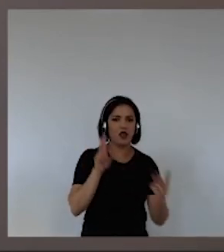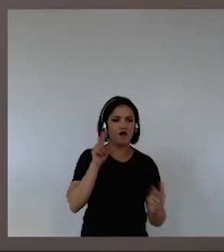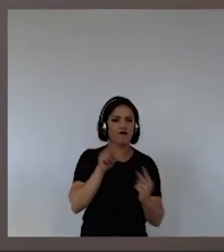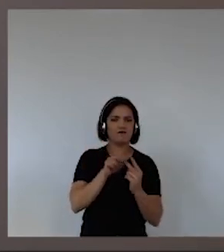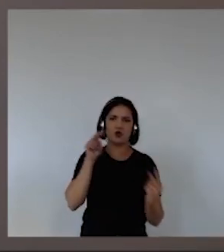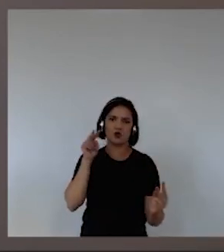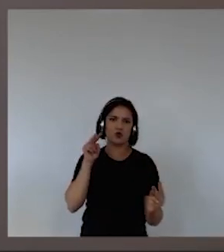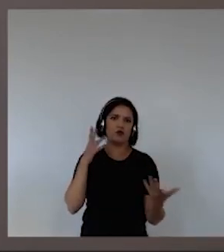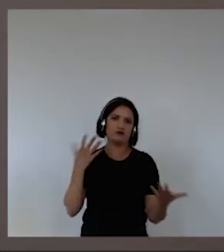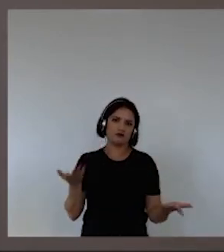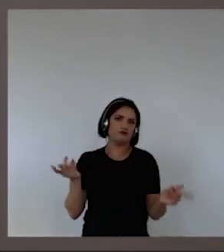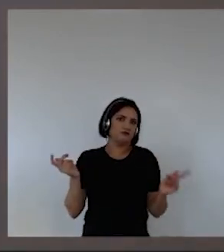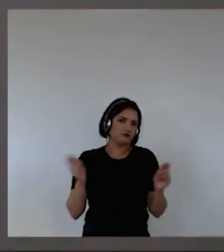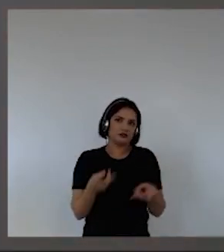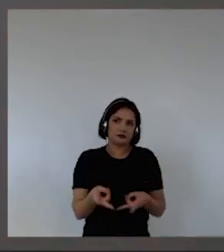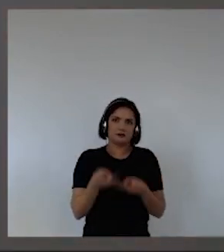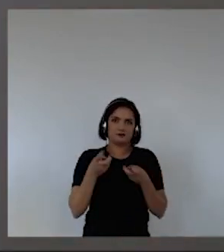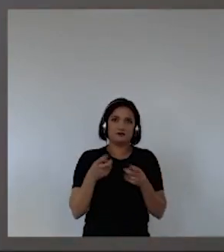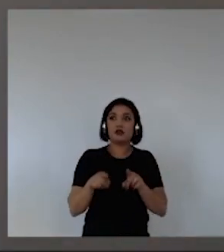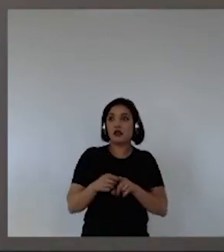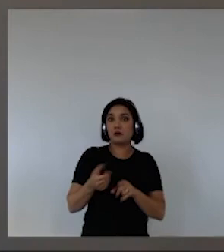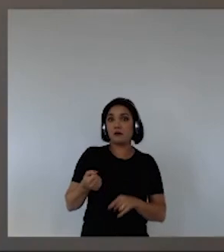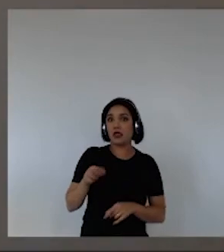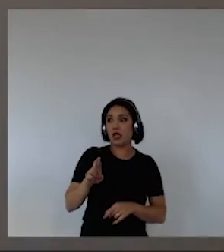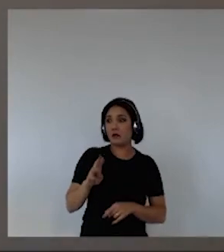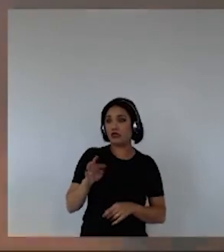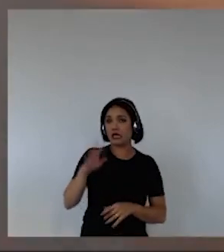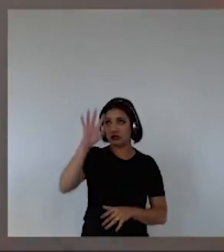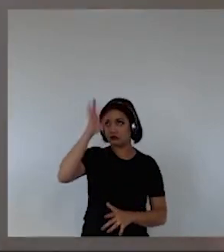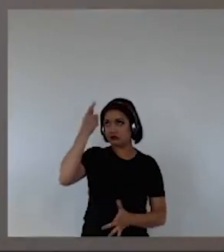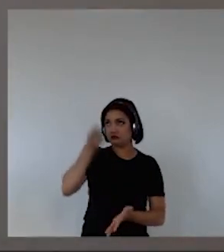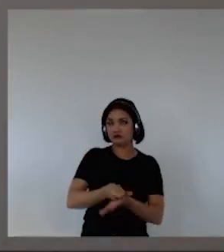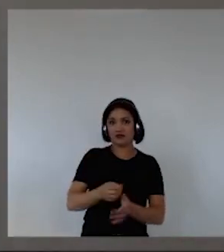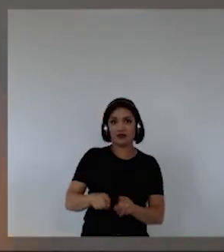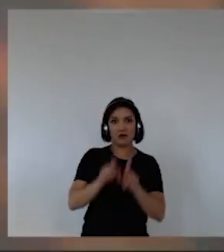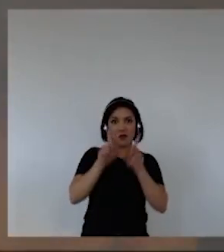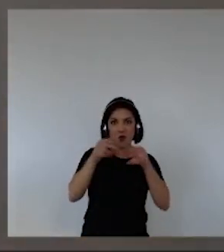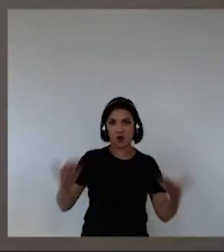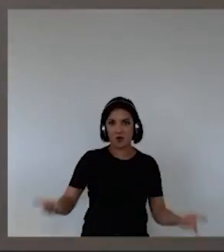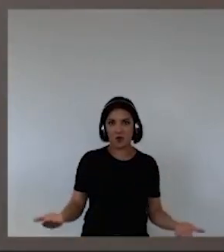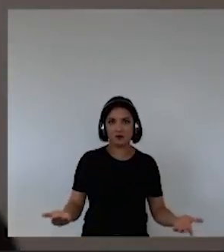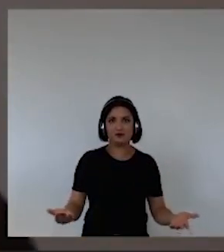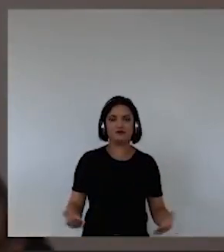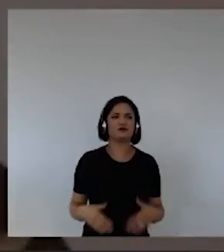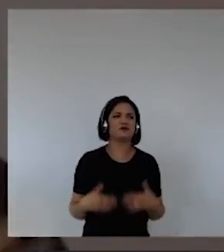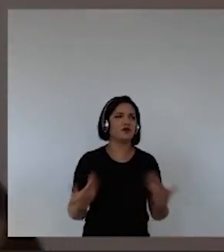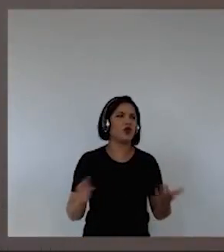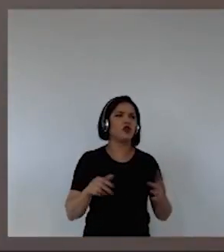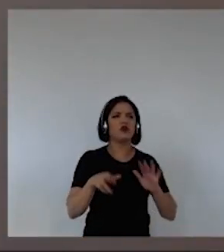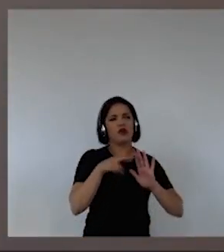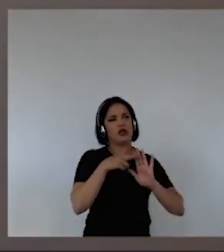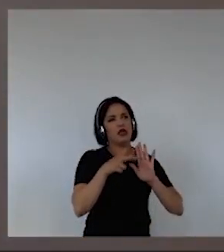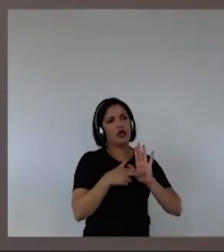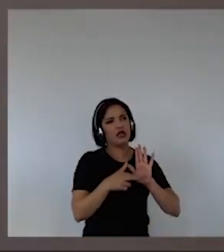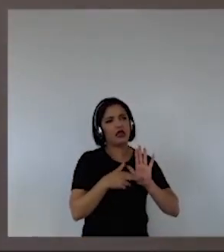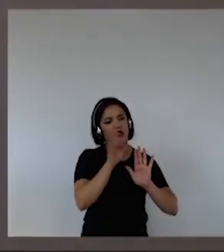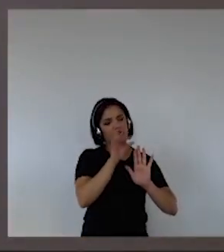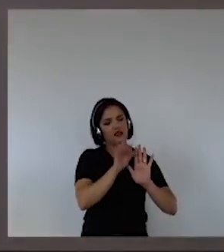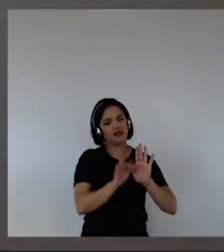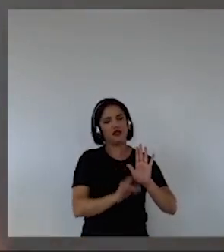virtual, e não foi diferente com a arbitragem, né? Então, eu não vou aqui trazer normas e especificar, porque o